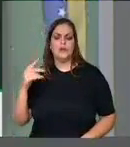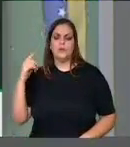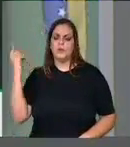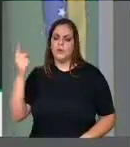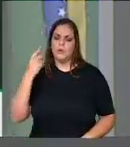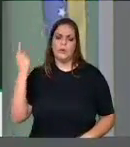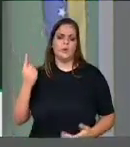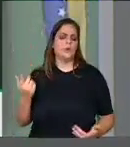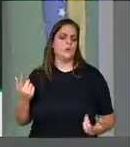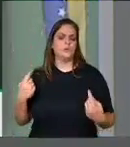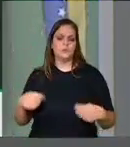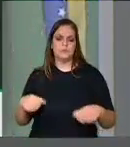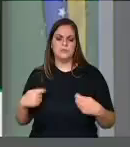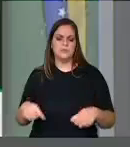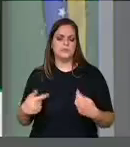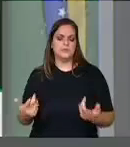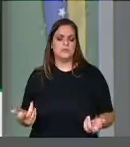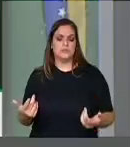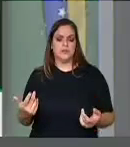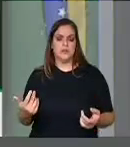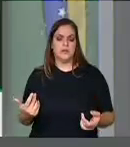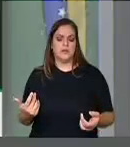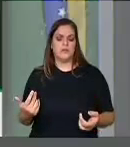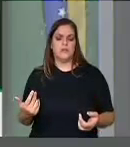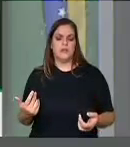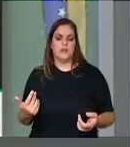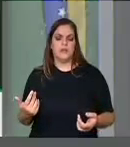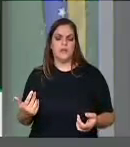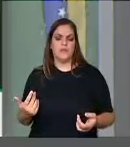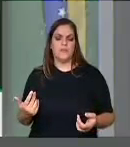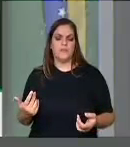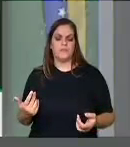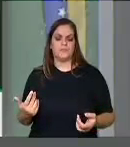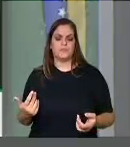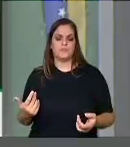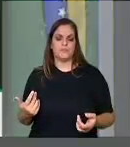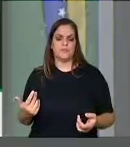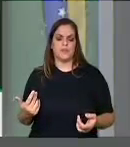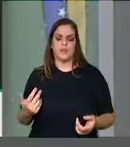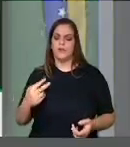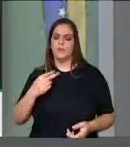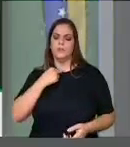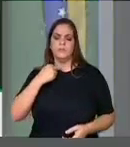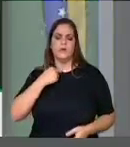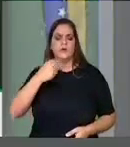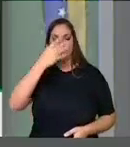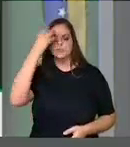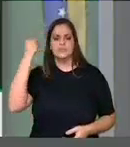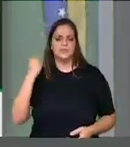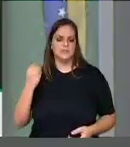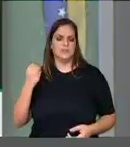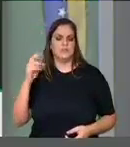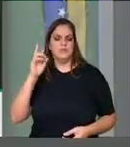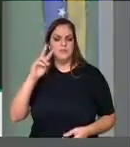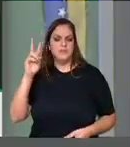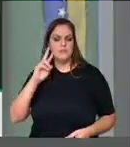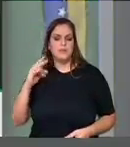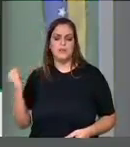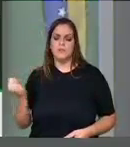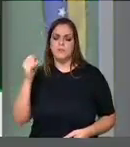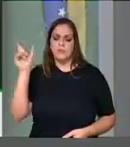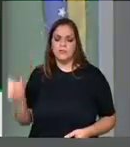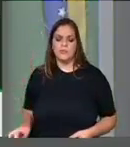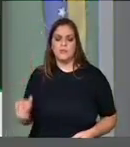deste país, a imprensa livre deste país, não poderão jamais deixar de homenagear a